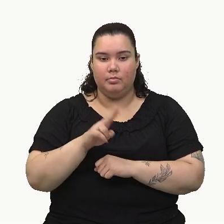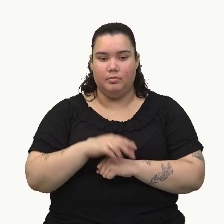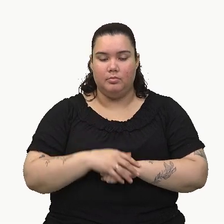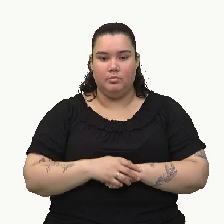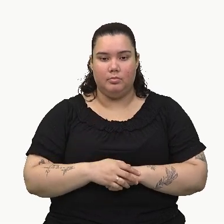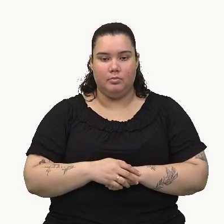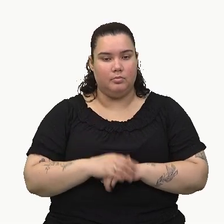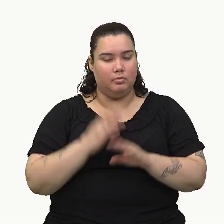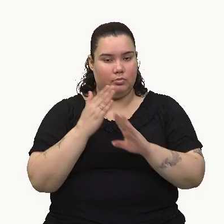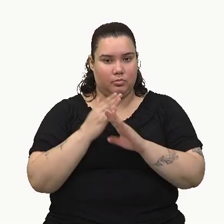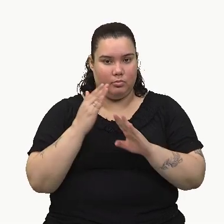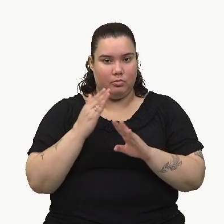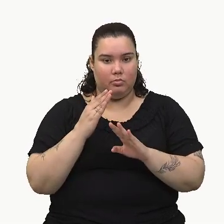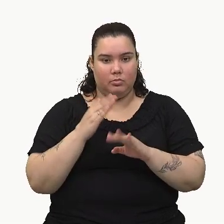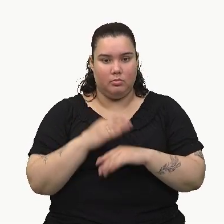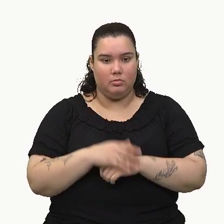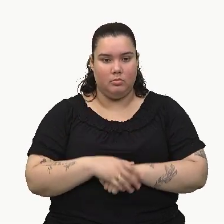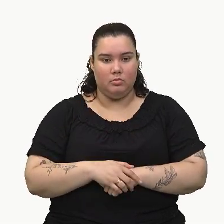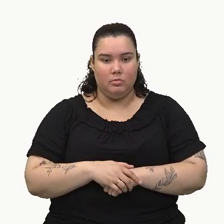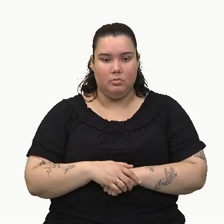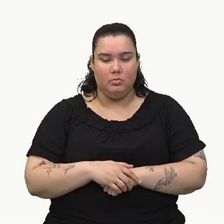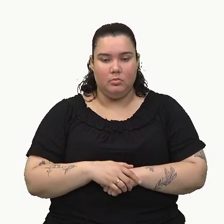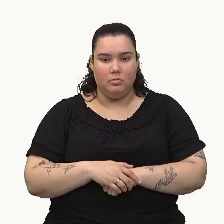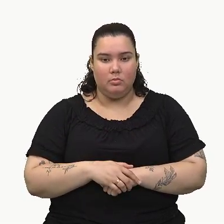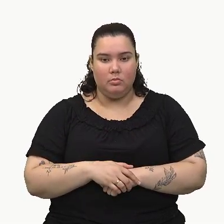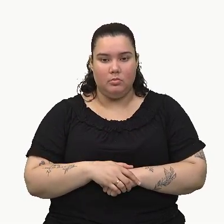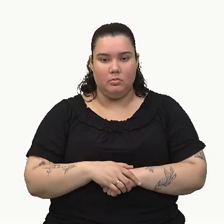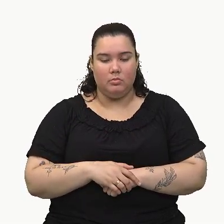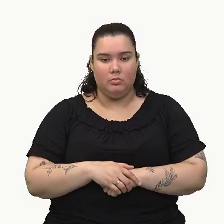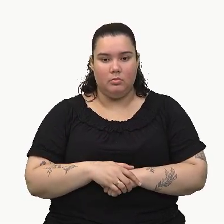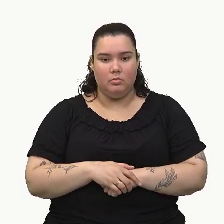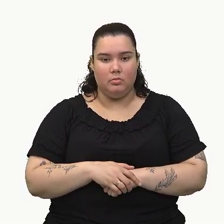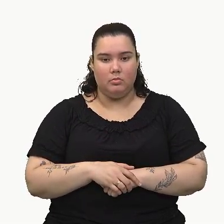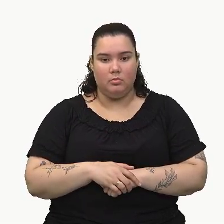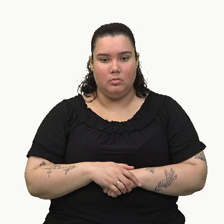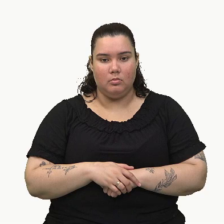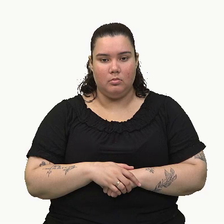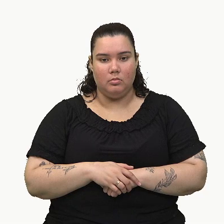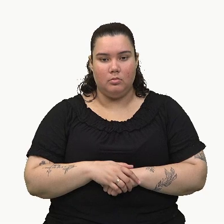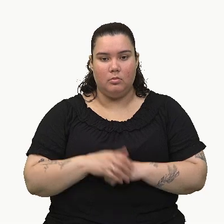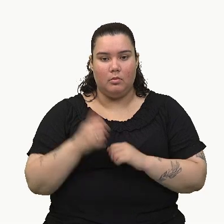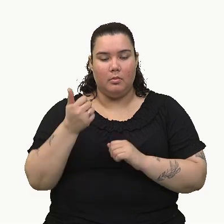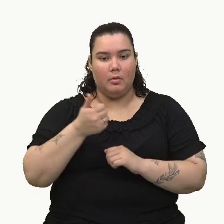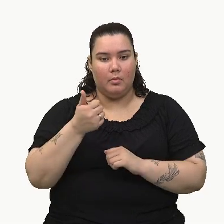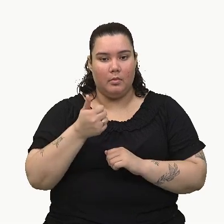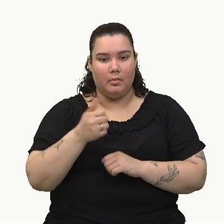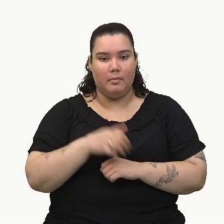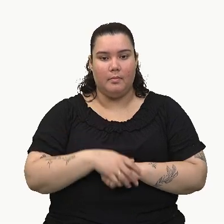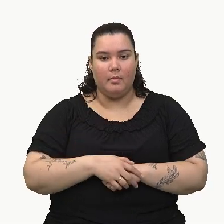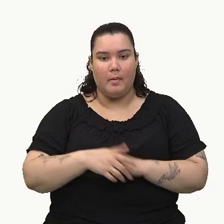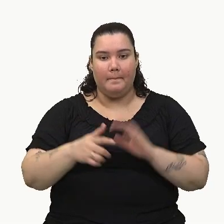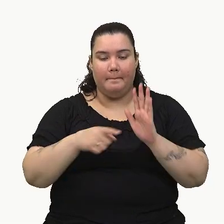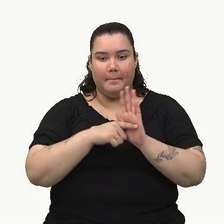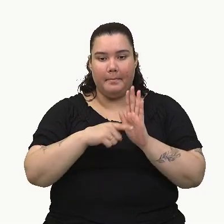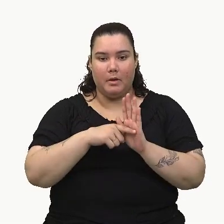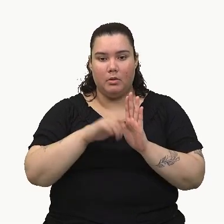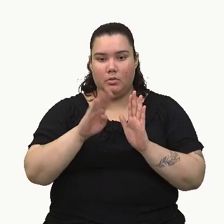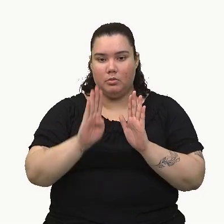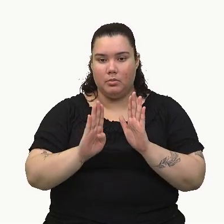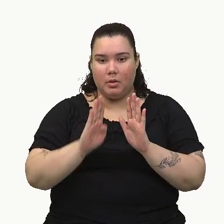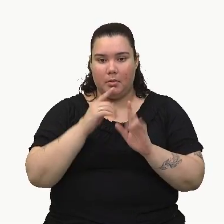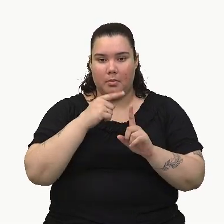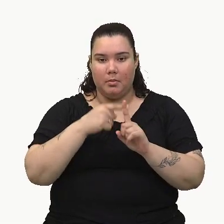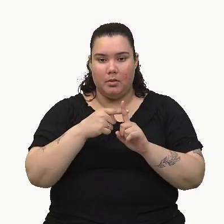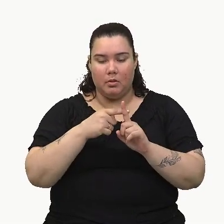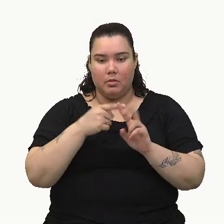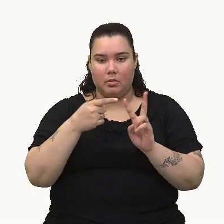Vamos encontrá-las? A primeira delas será dada por quem? Menos b mais